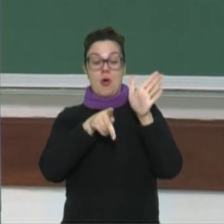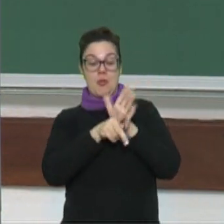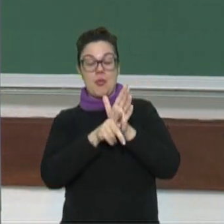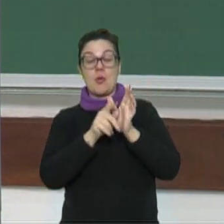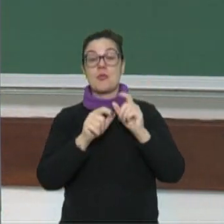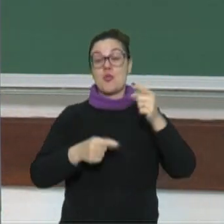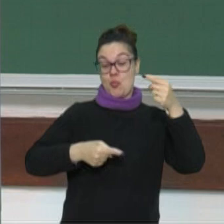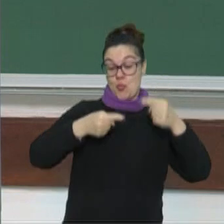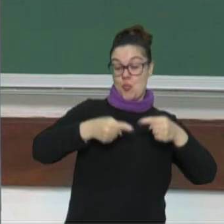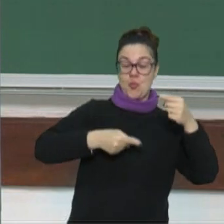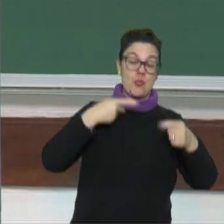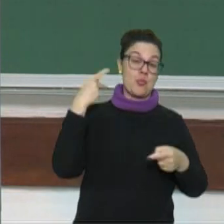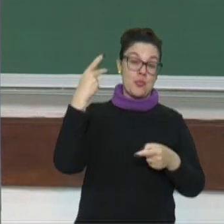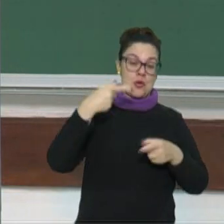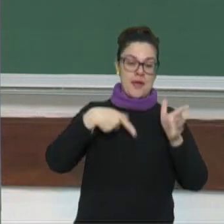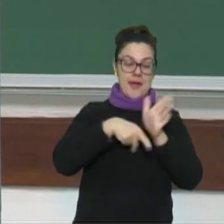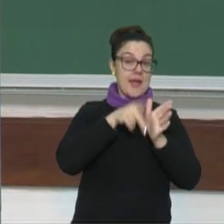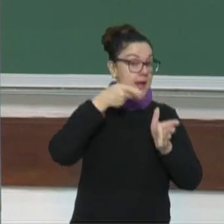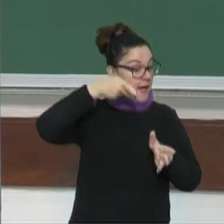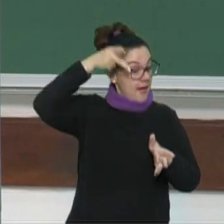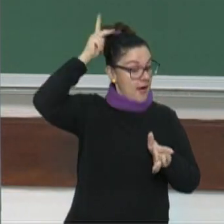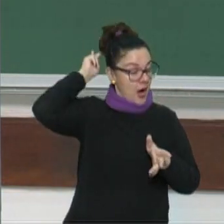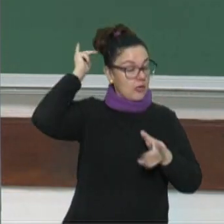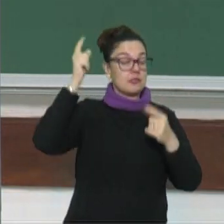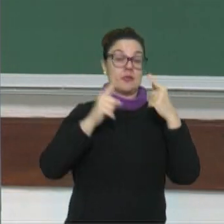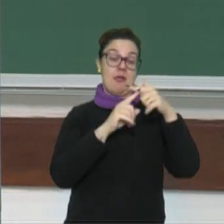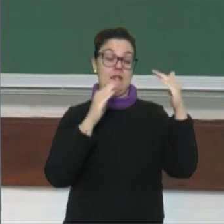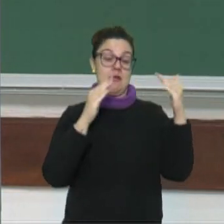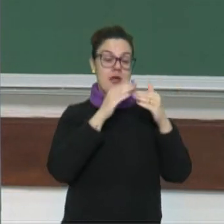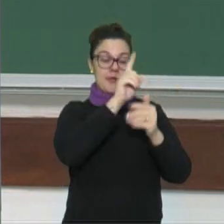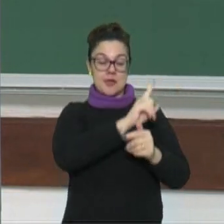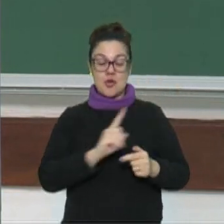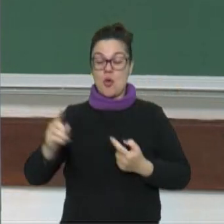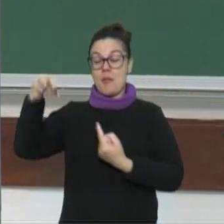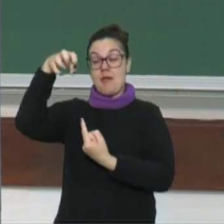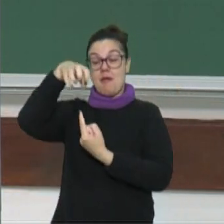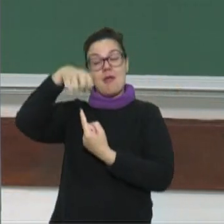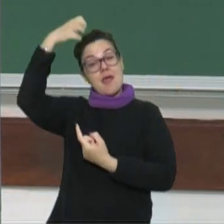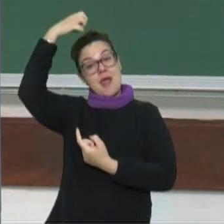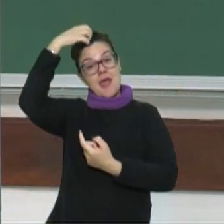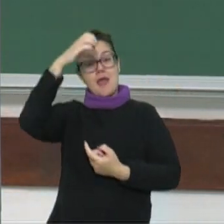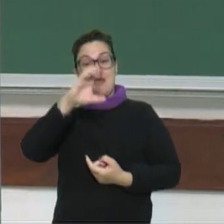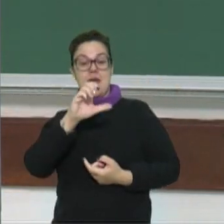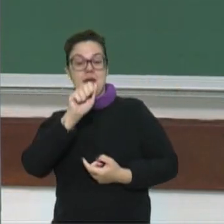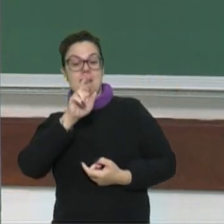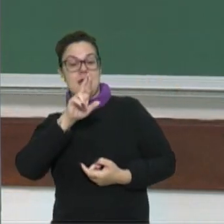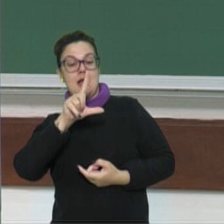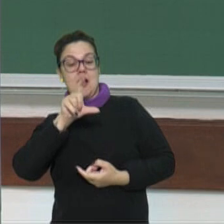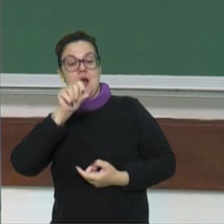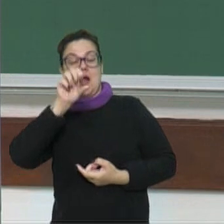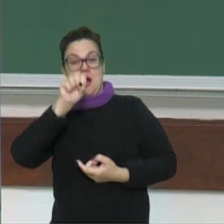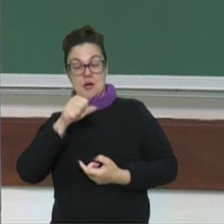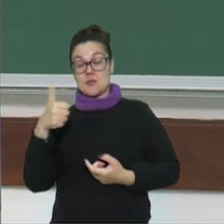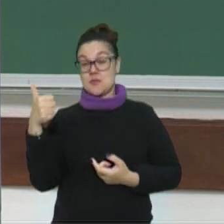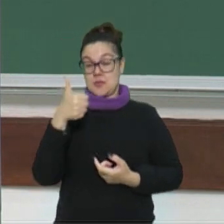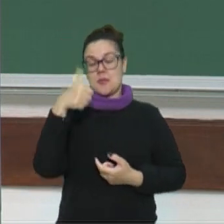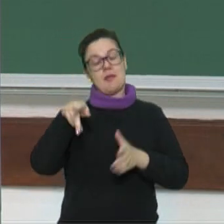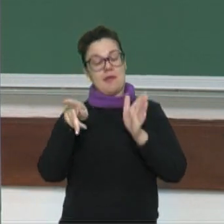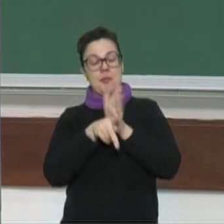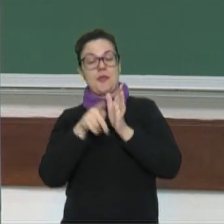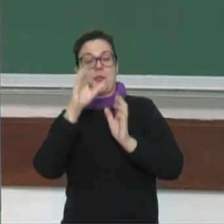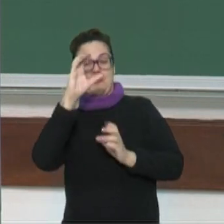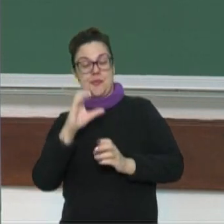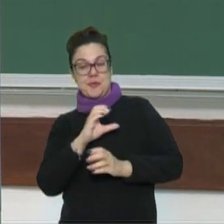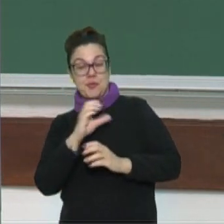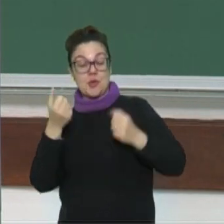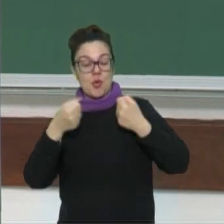da Inglaterra, de maioria calvinista, protestante, e o rei Carlos I, que era um rei absolutista e católico.